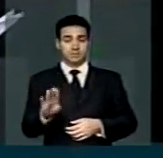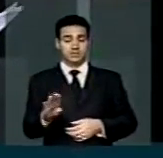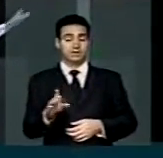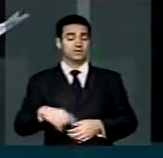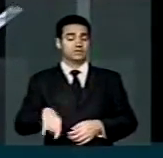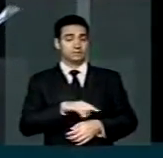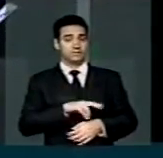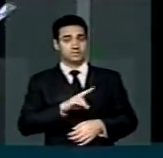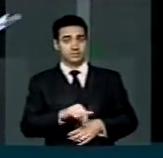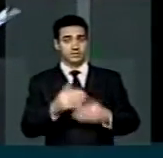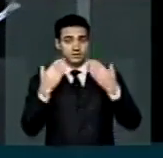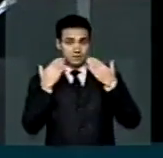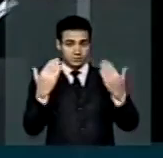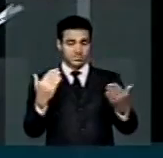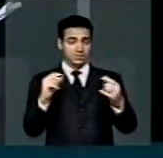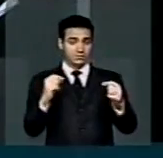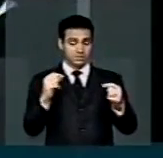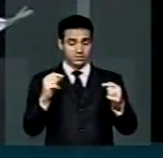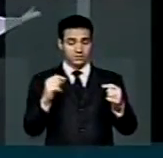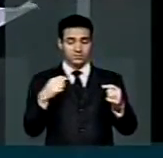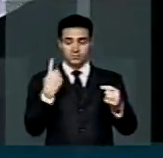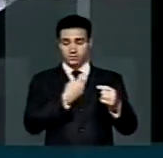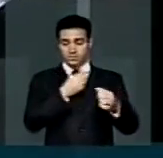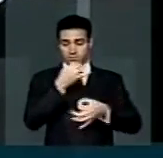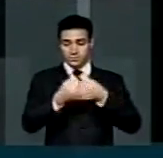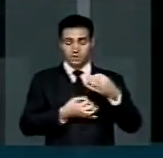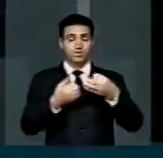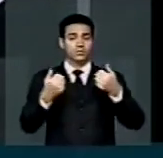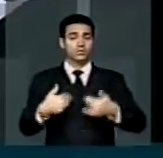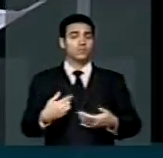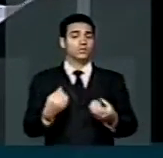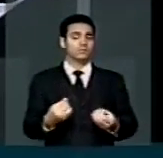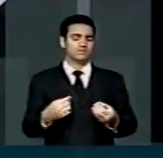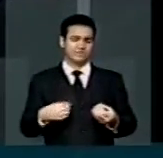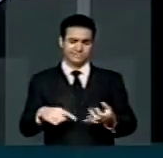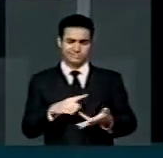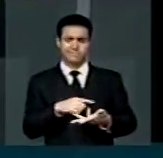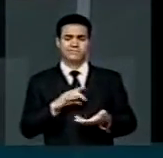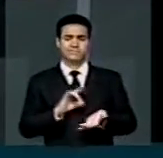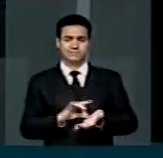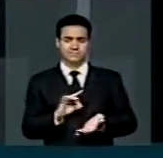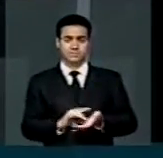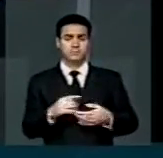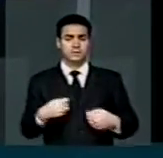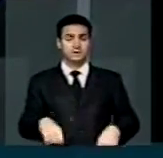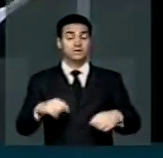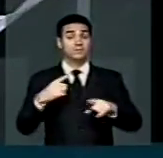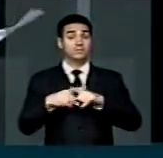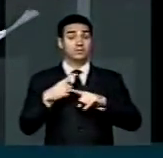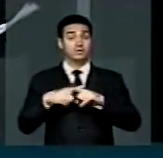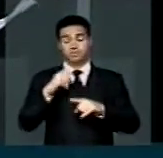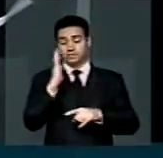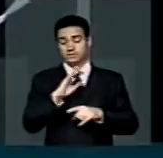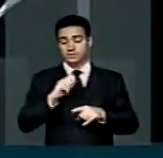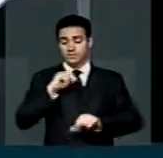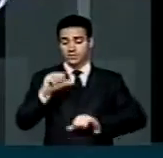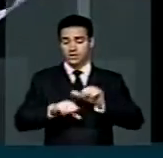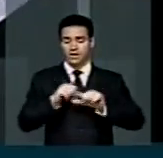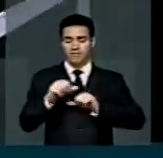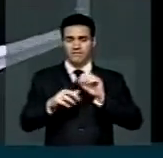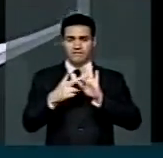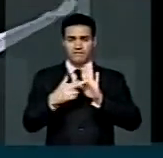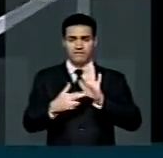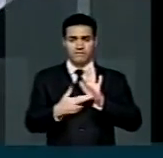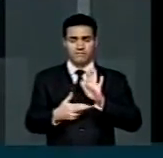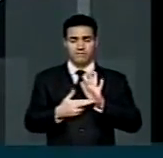nós iremos apresentar o nosso posicionamento no tocante à necessidade que tem o Brasil de fazer as reformas estruturantes para